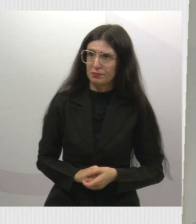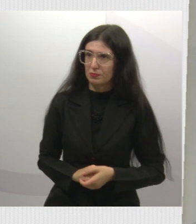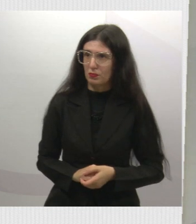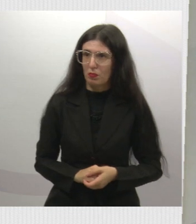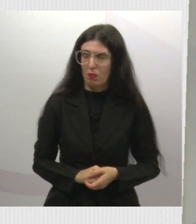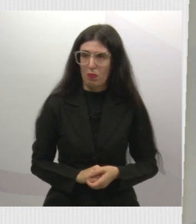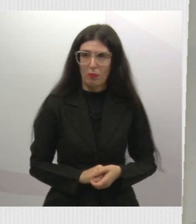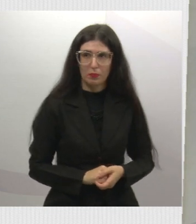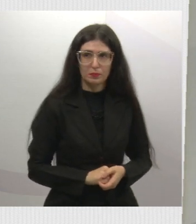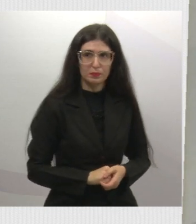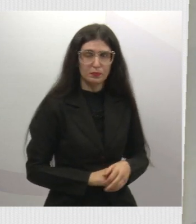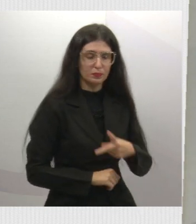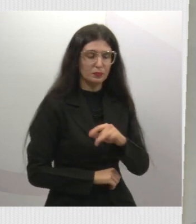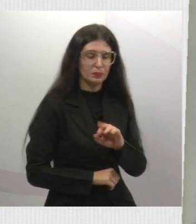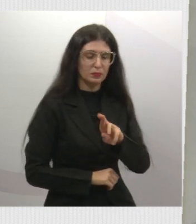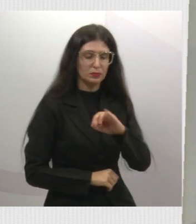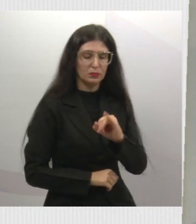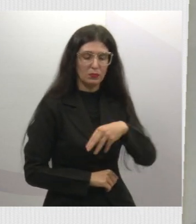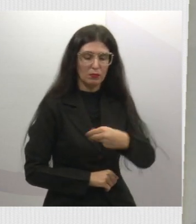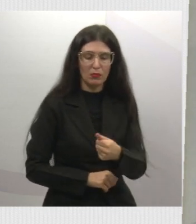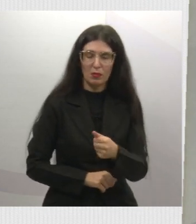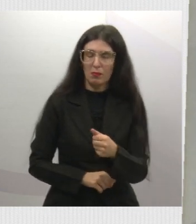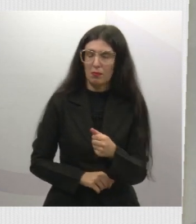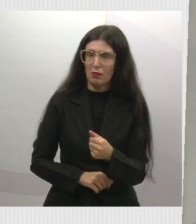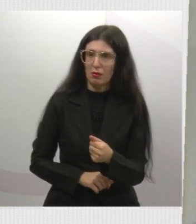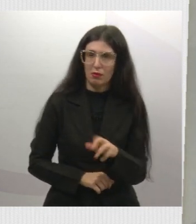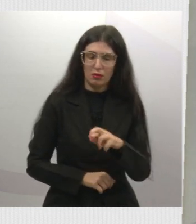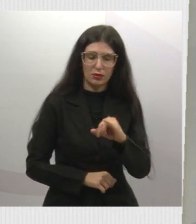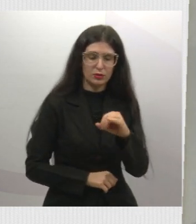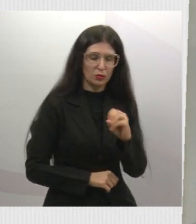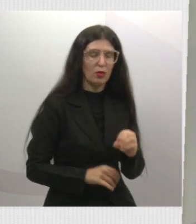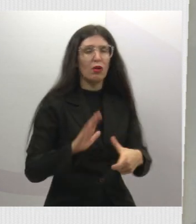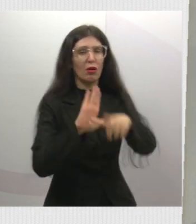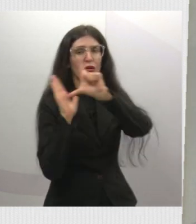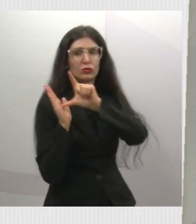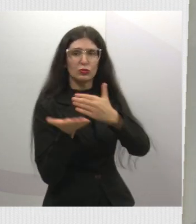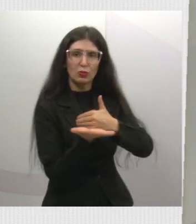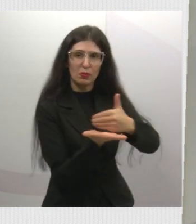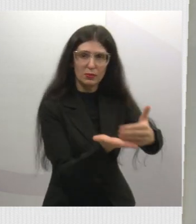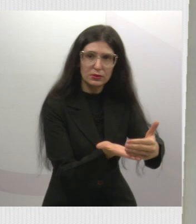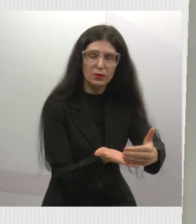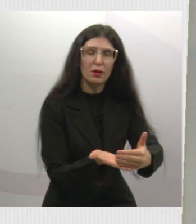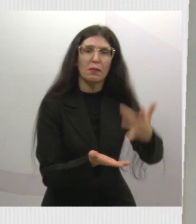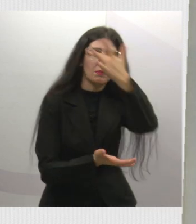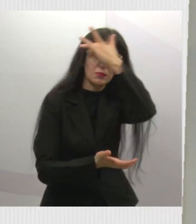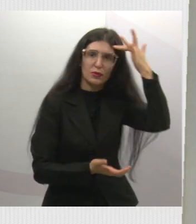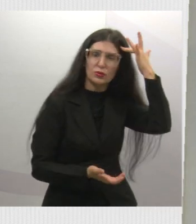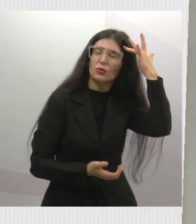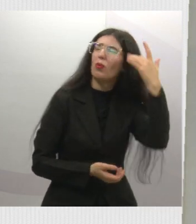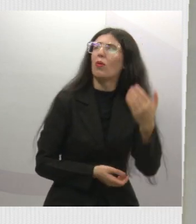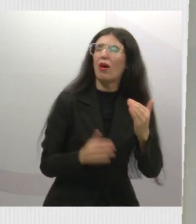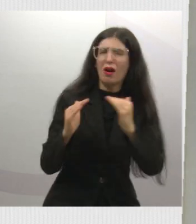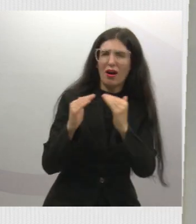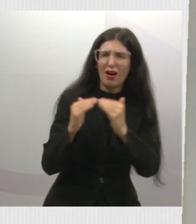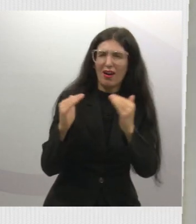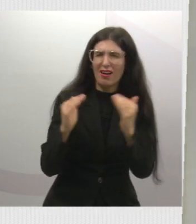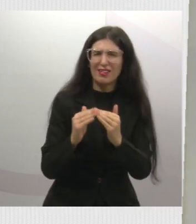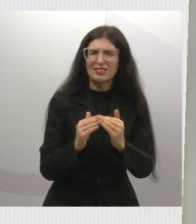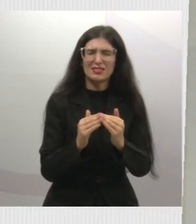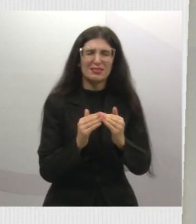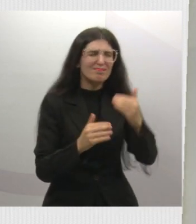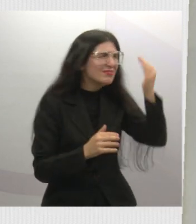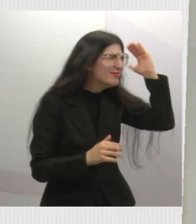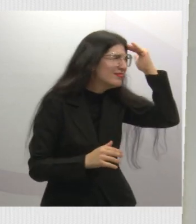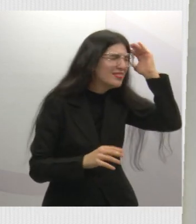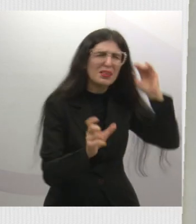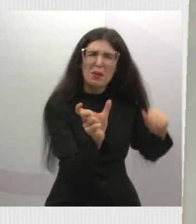O resultado primário, eu gosto de, antes de iniciar, para quem está em casa, às vezes entender essa palavra um pouco diferenciada